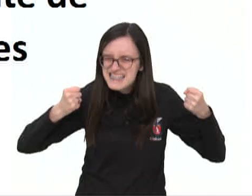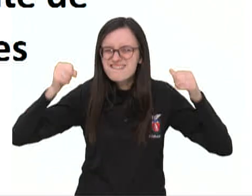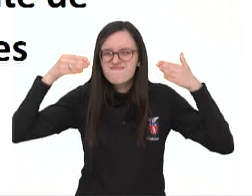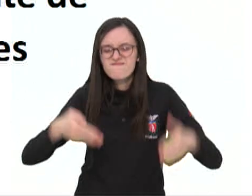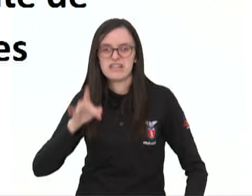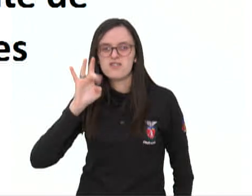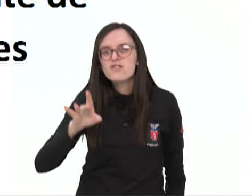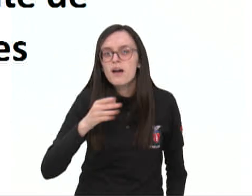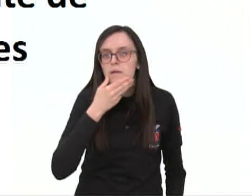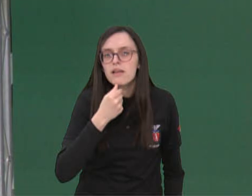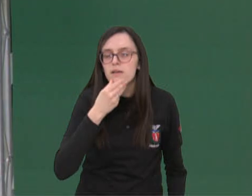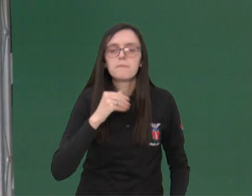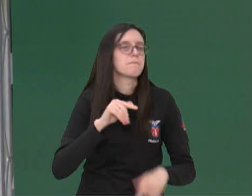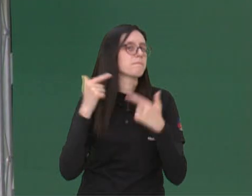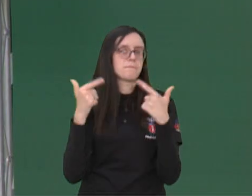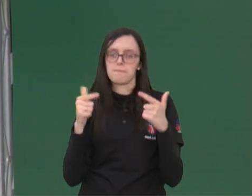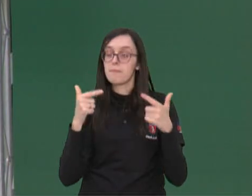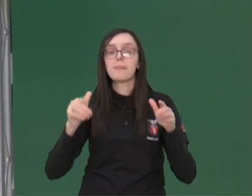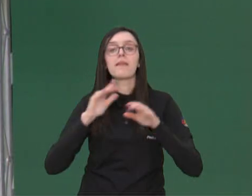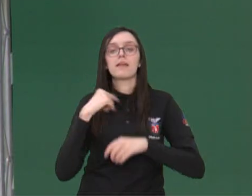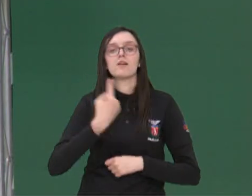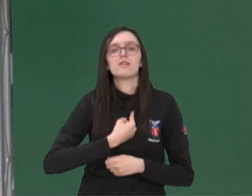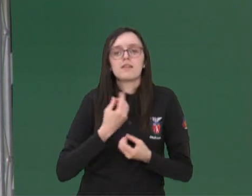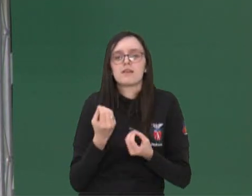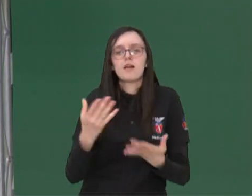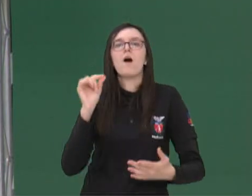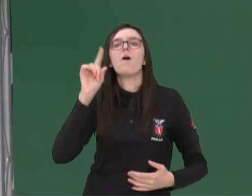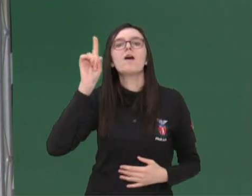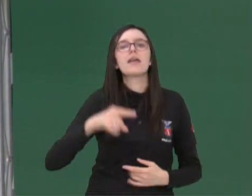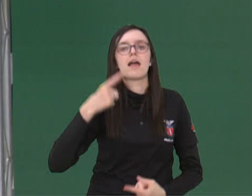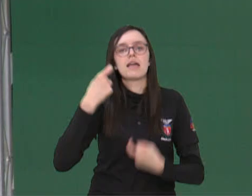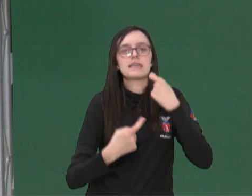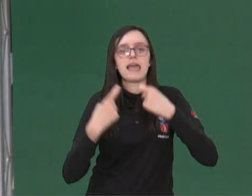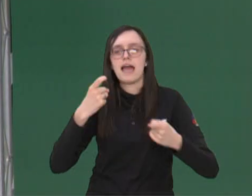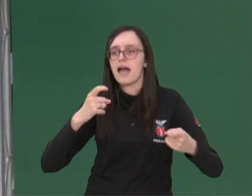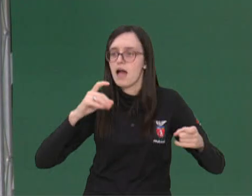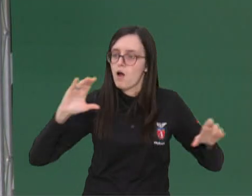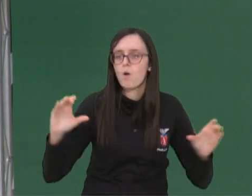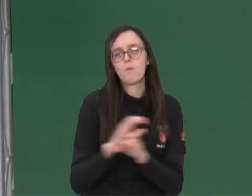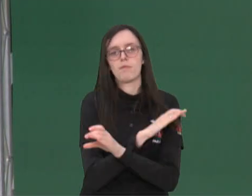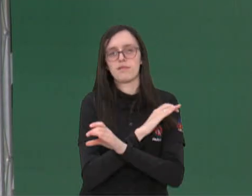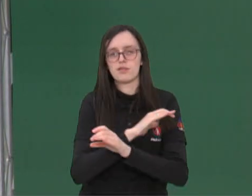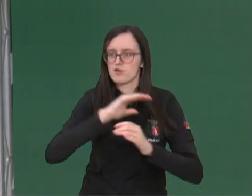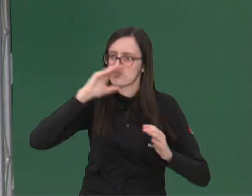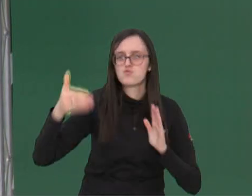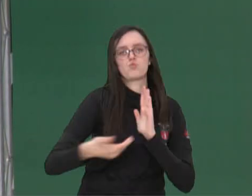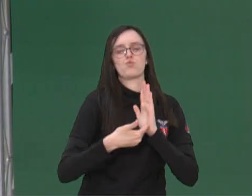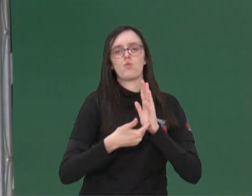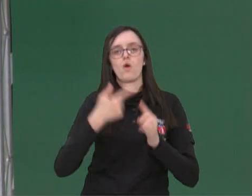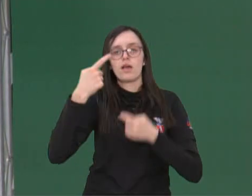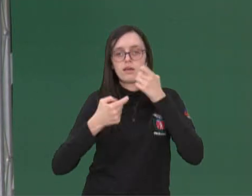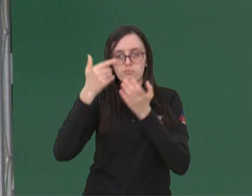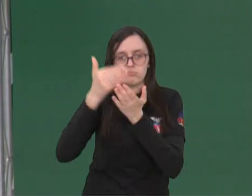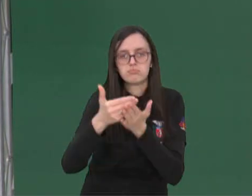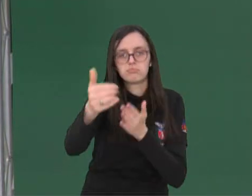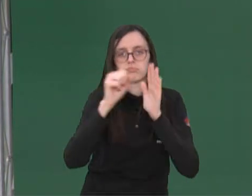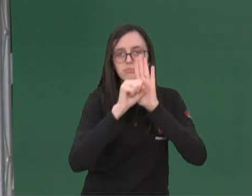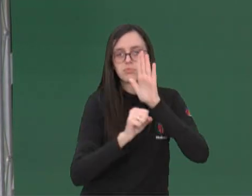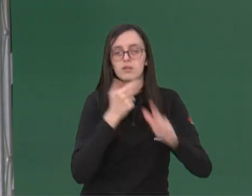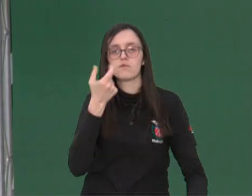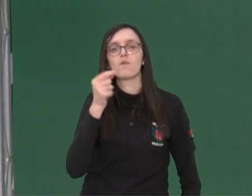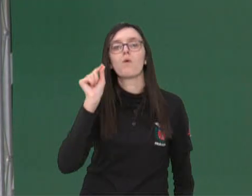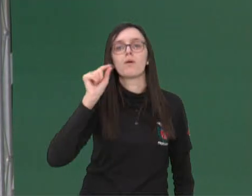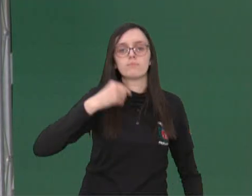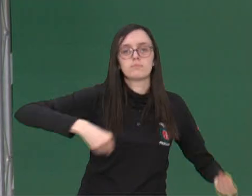unicamente masculino. Nós chamamos essa ideia de guerra total. As guerras, a partir do século XX,